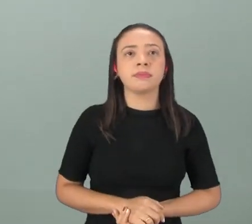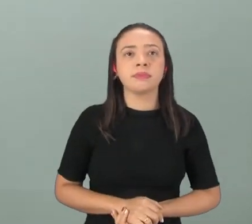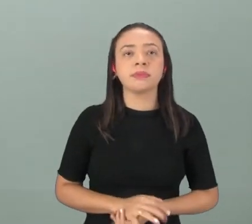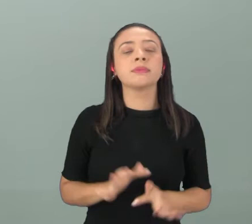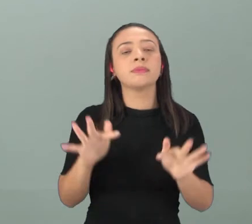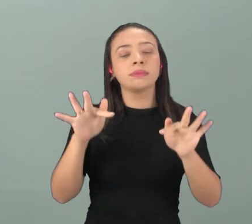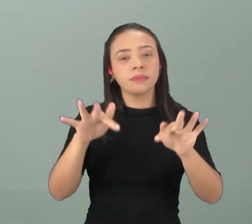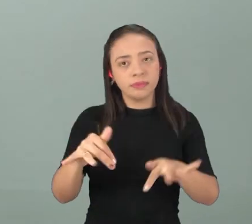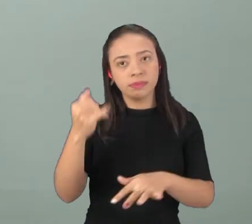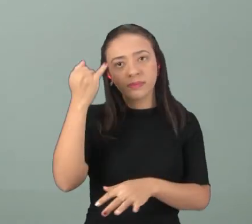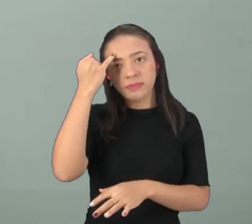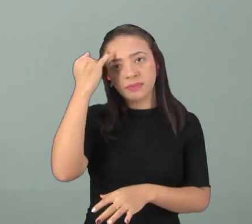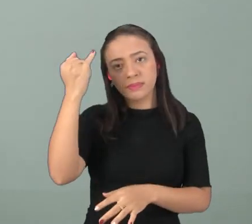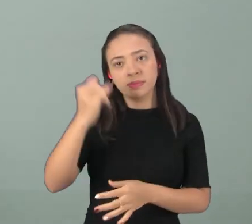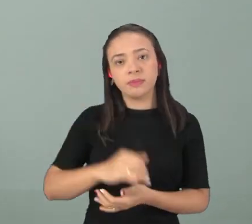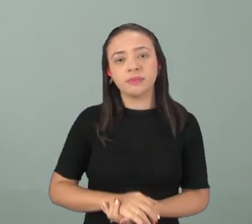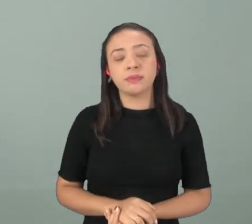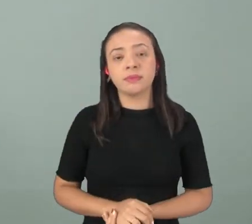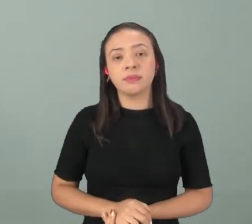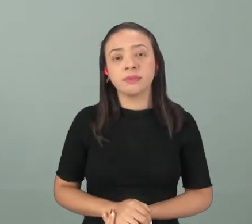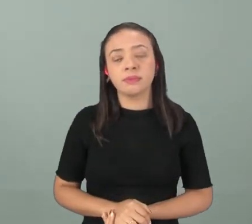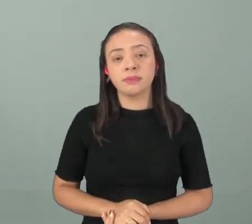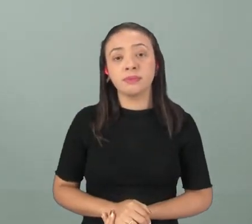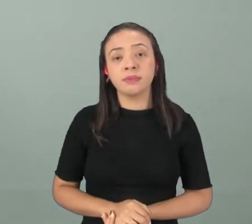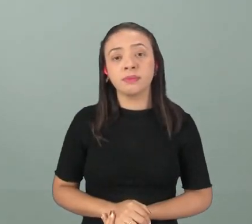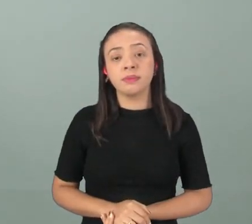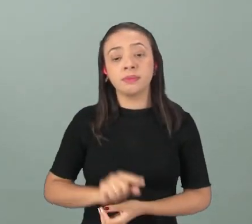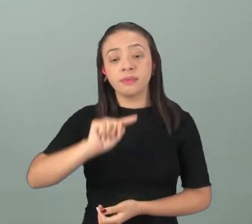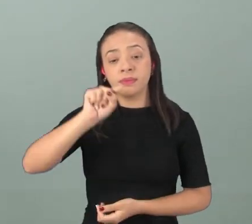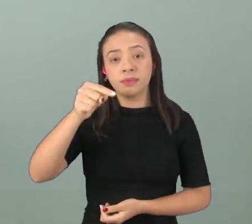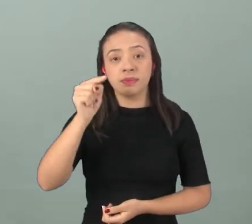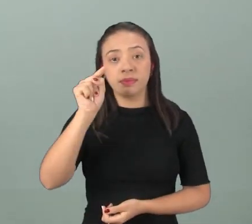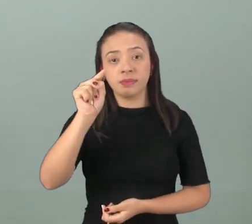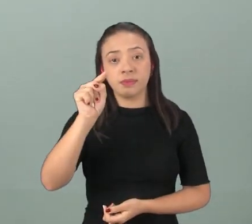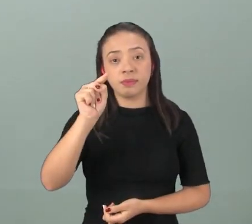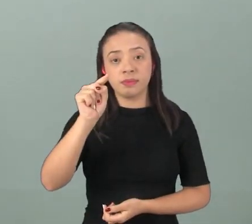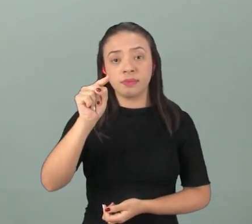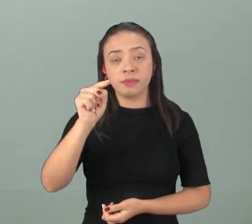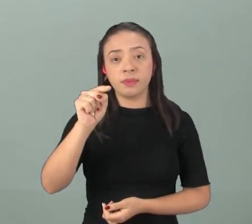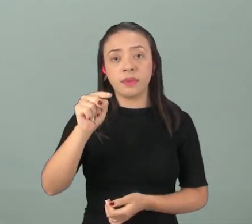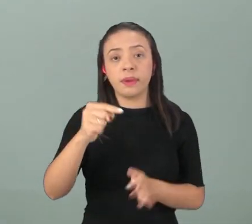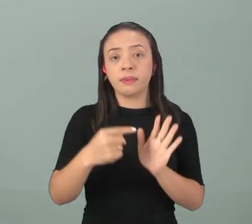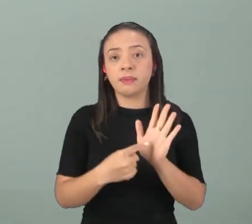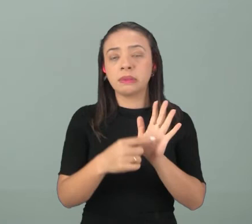da minha ideia, né? Ponto e vírgula, posso numerar itens, né?